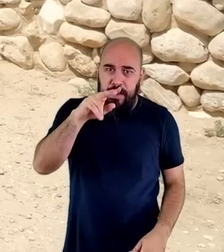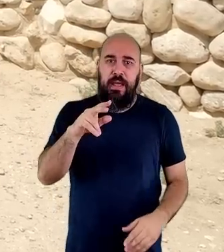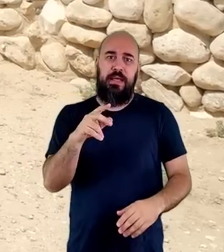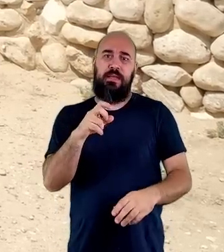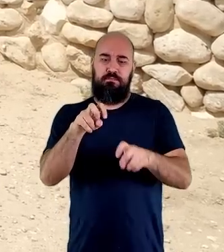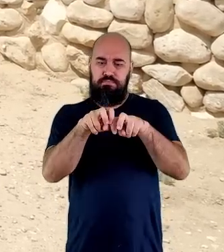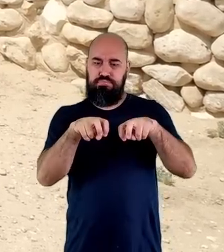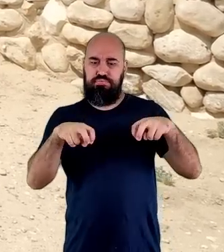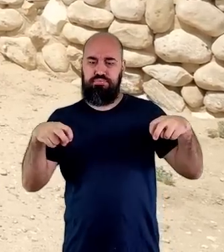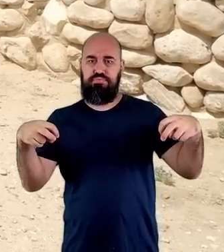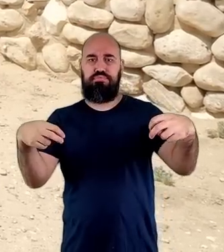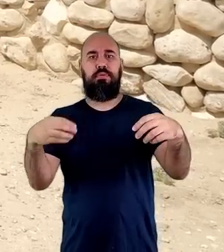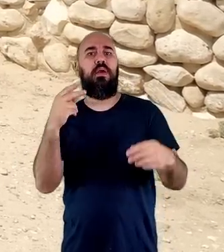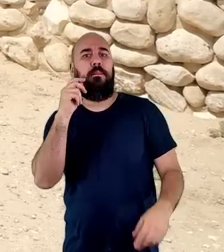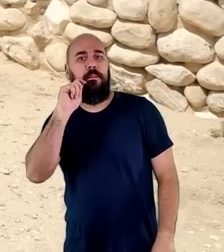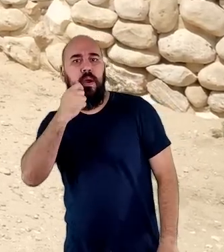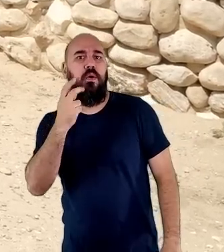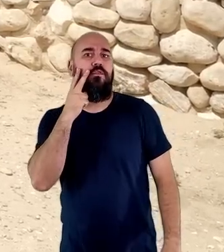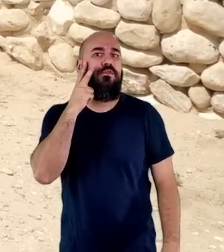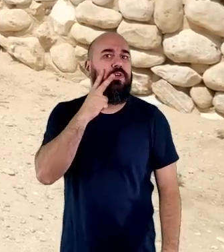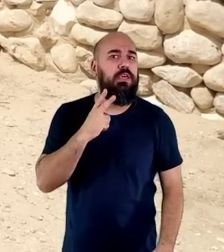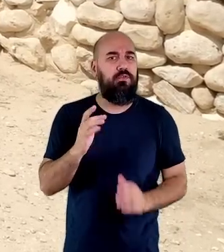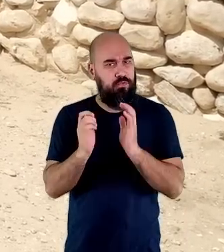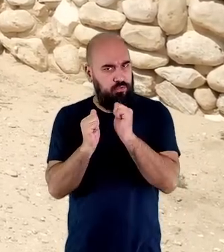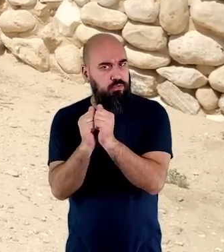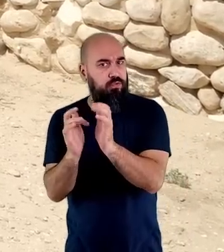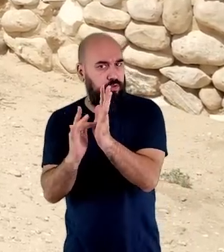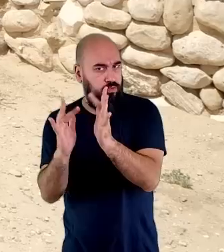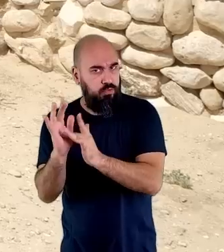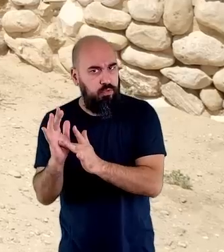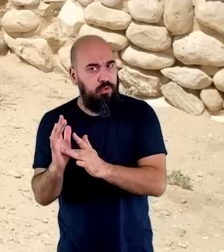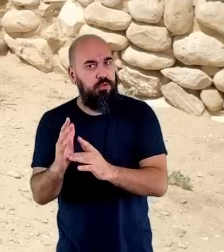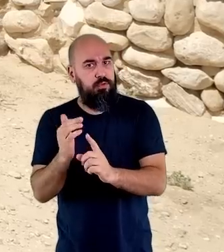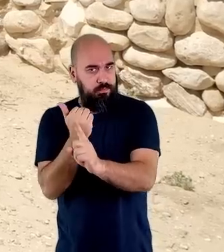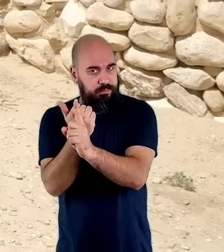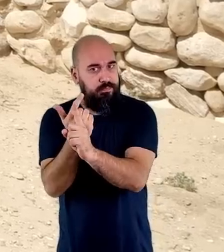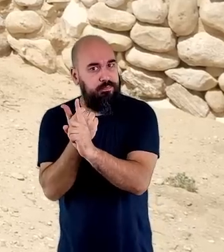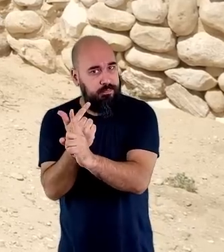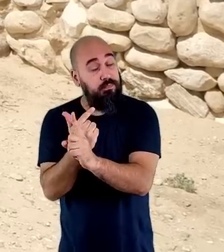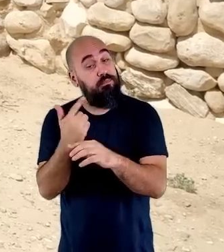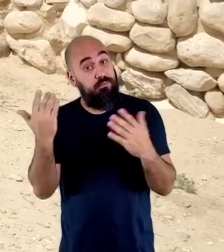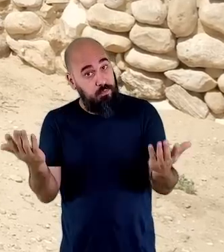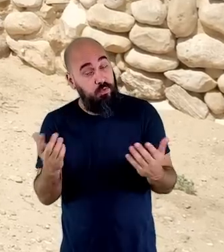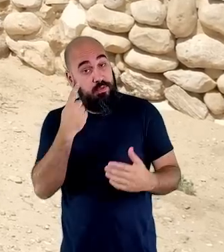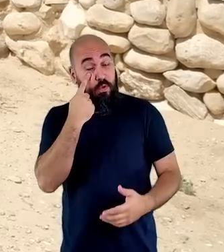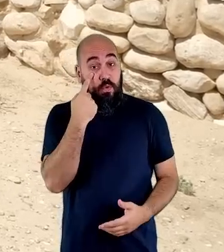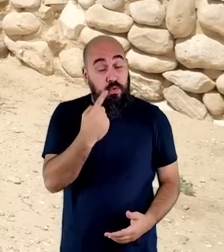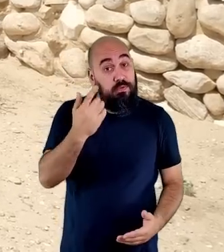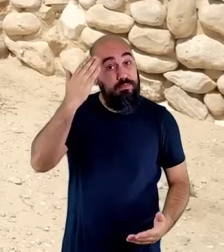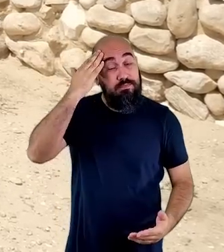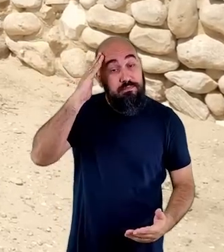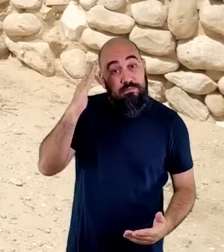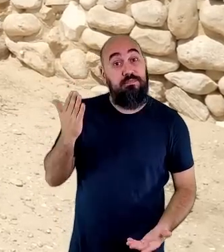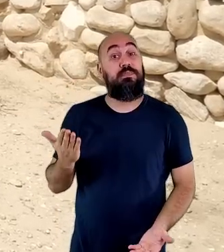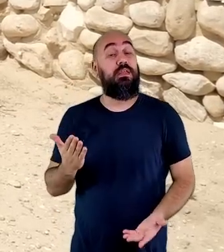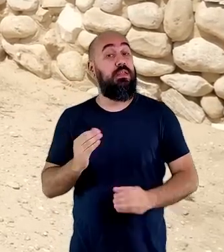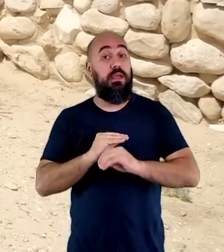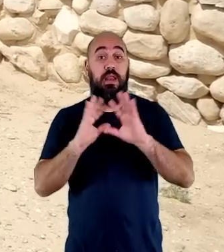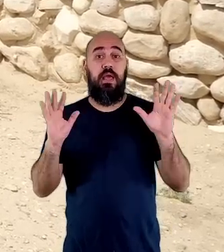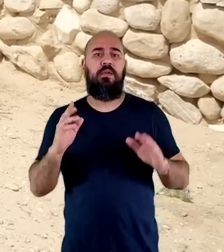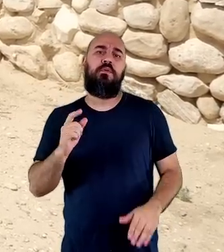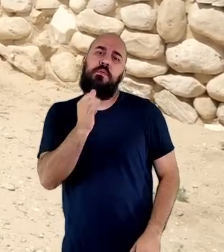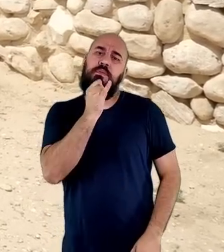cenário também ajuda a entender uma outra situação da Bíblia. Quando você vai para o Evangelho de Lucas, que você tem a parábola do filho